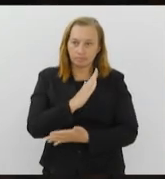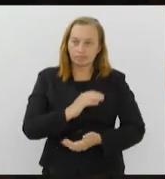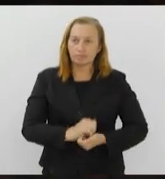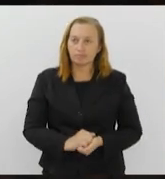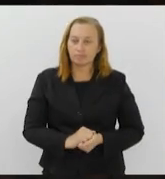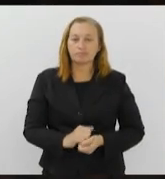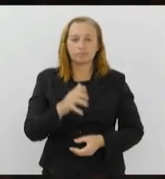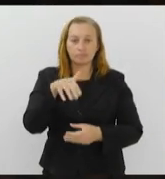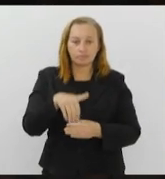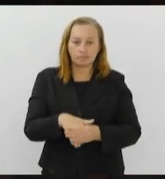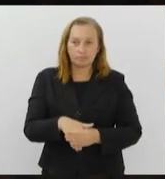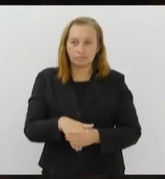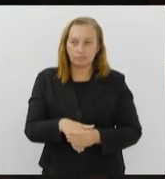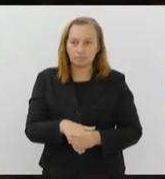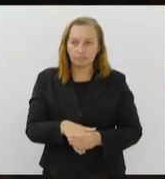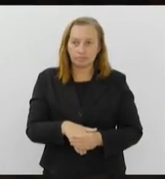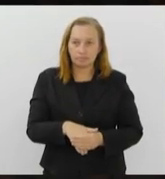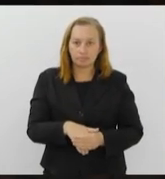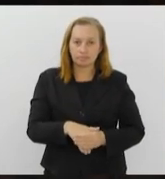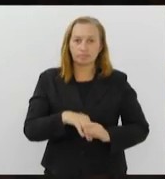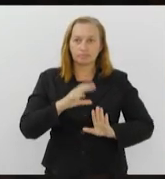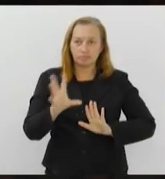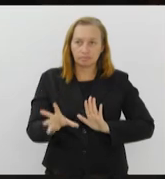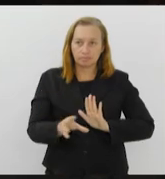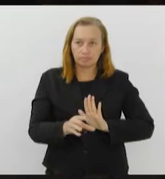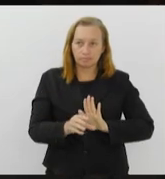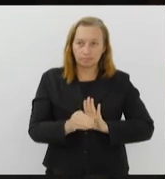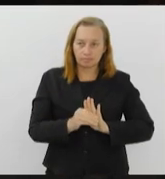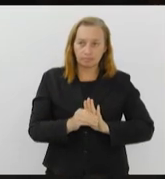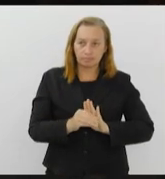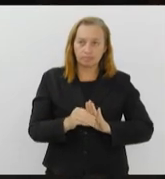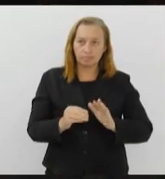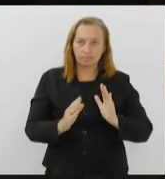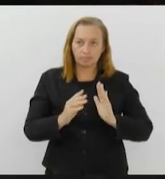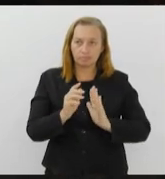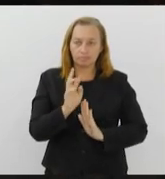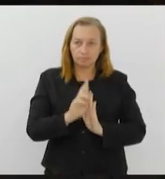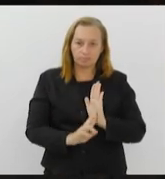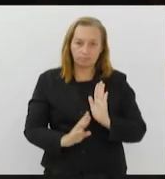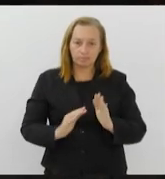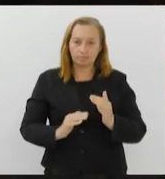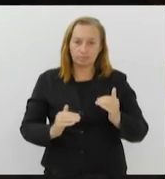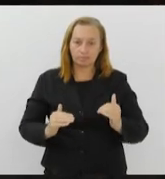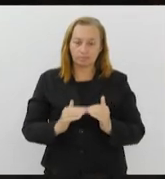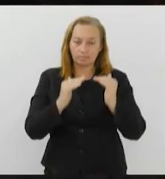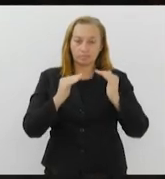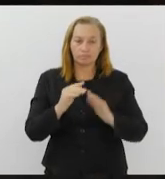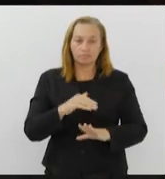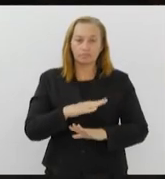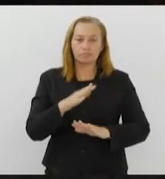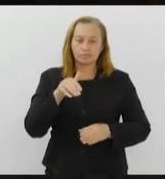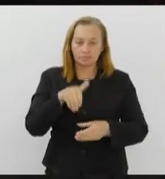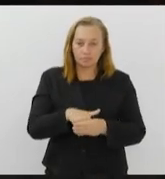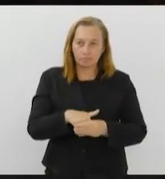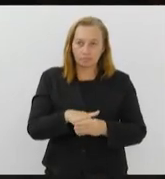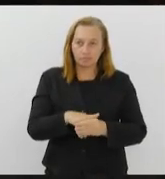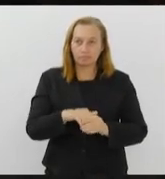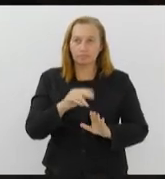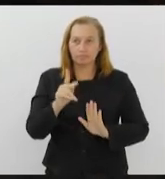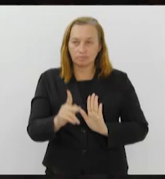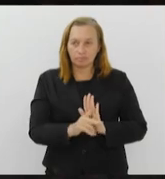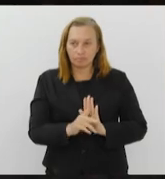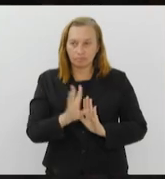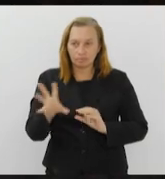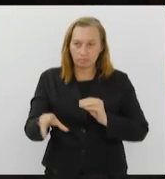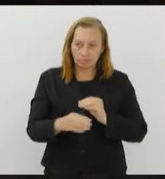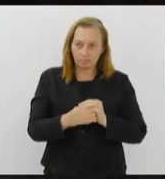Aprovado. Em votação, a emenda de redação. Os senhores que aprovam, permaneçam como estão? Aprovado. Em votação, o projeto assim emendado. Os senhores